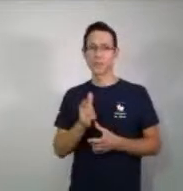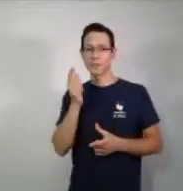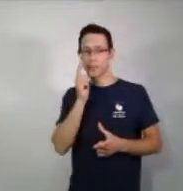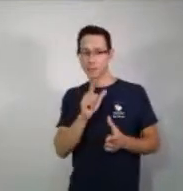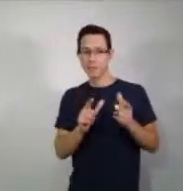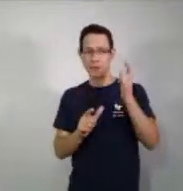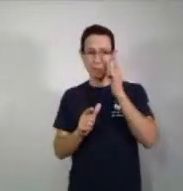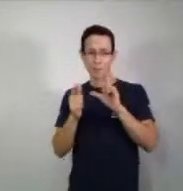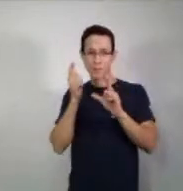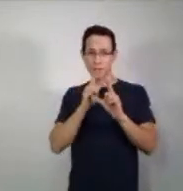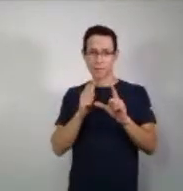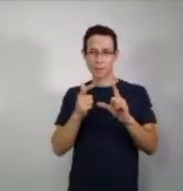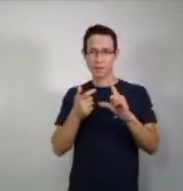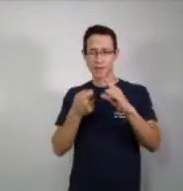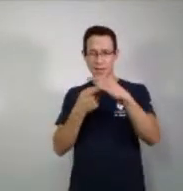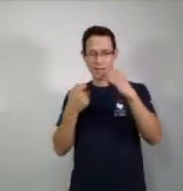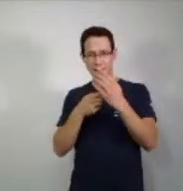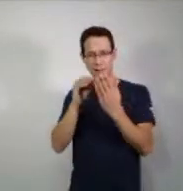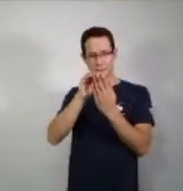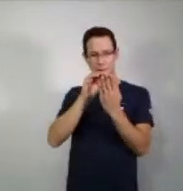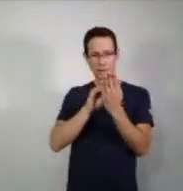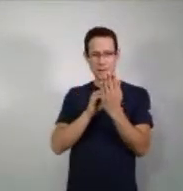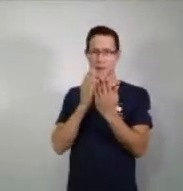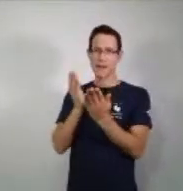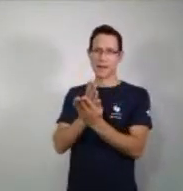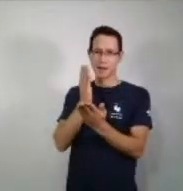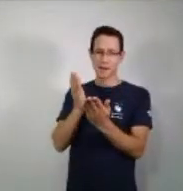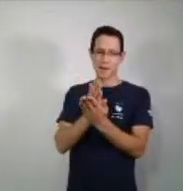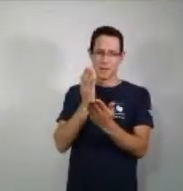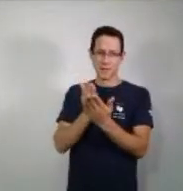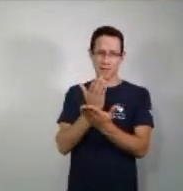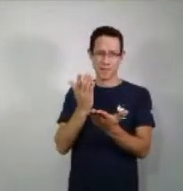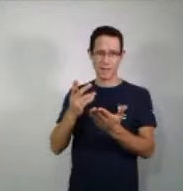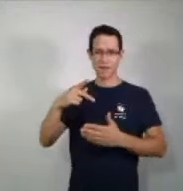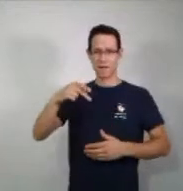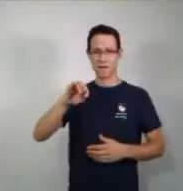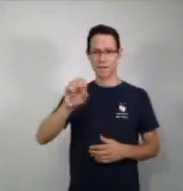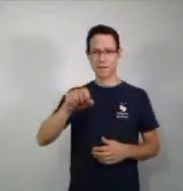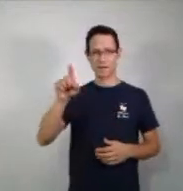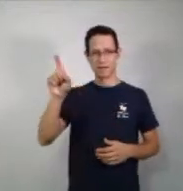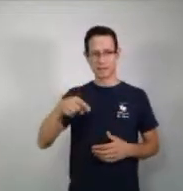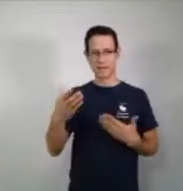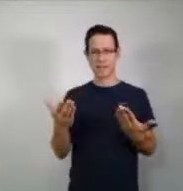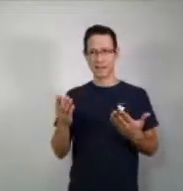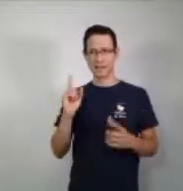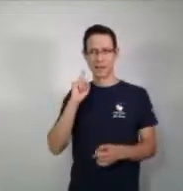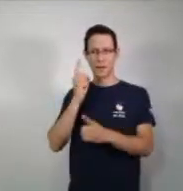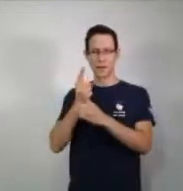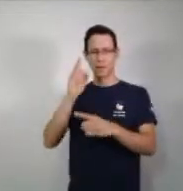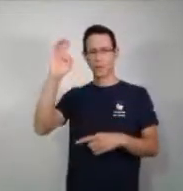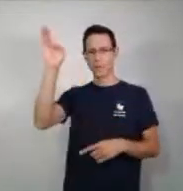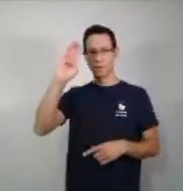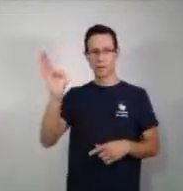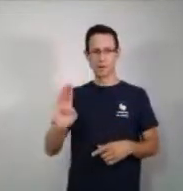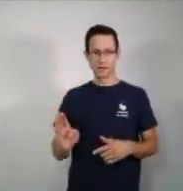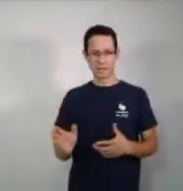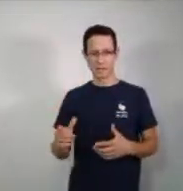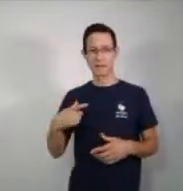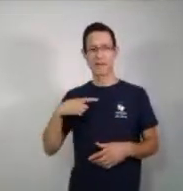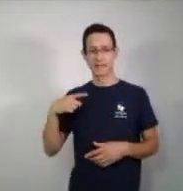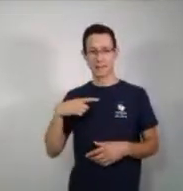desses artigos em alguns livros, em Poesé, Encontros com o Brasil, tem mais de 1.000,